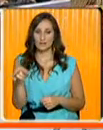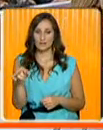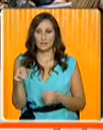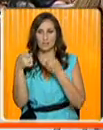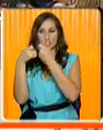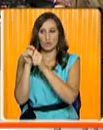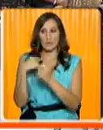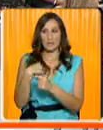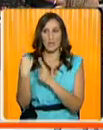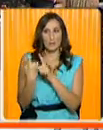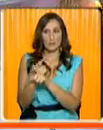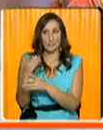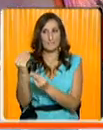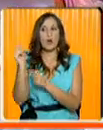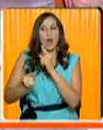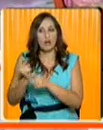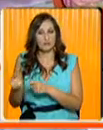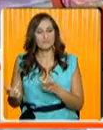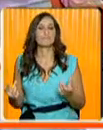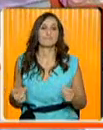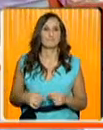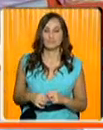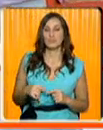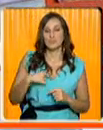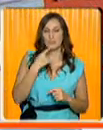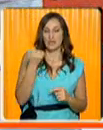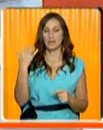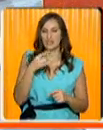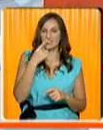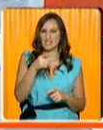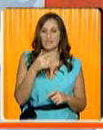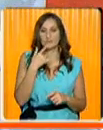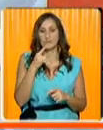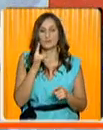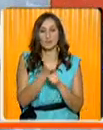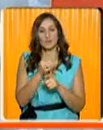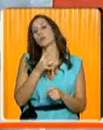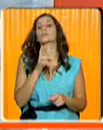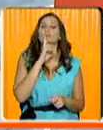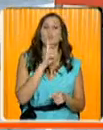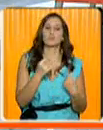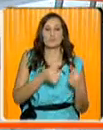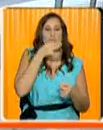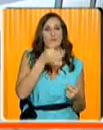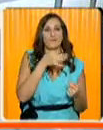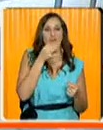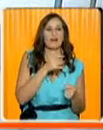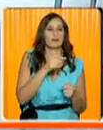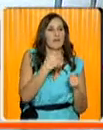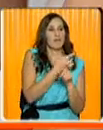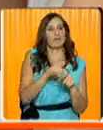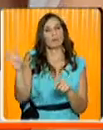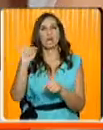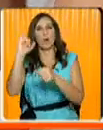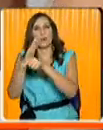está a esconder? O que é que ele tem mesmo? Numa discussão, como já percebi o que estavas a dizer, Cristina, não haver argumentos e nós estarmos a falar de alhos e eles irem